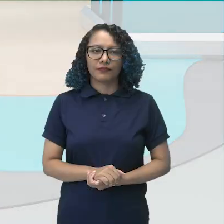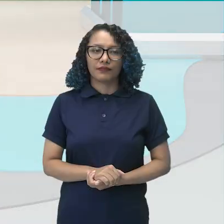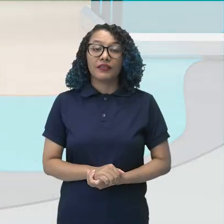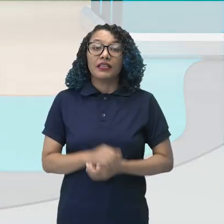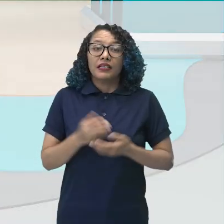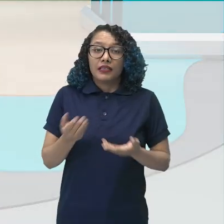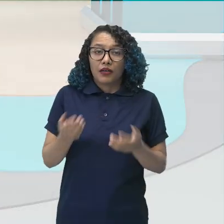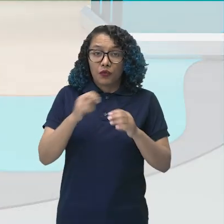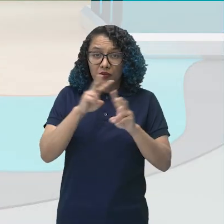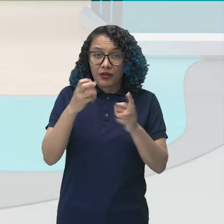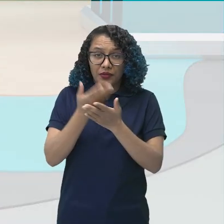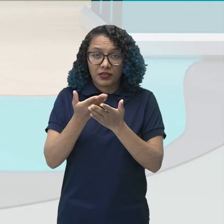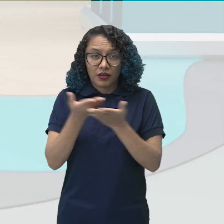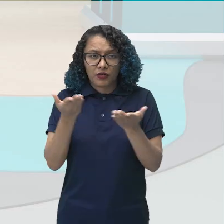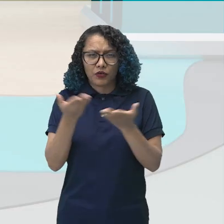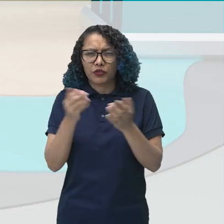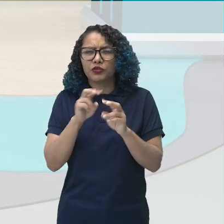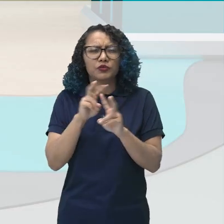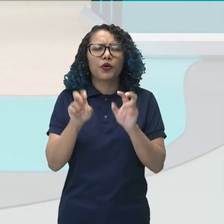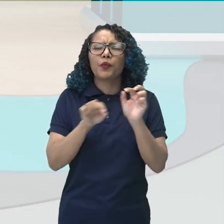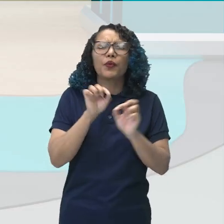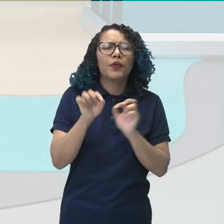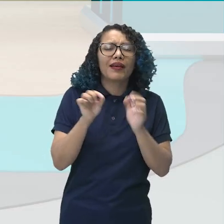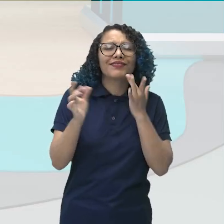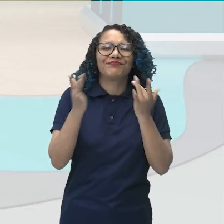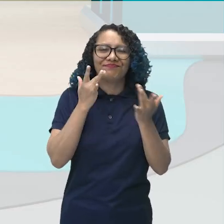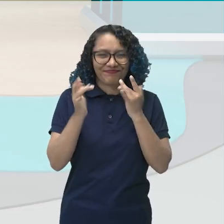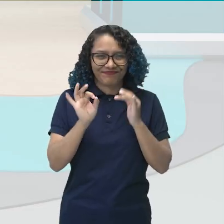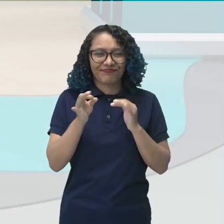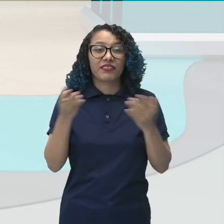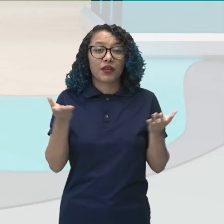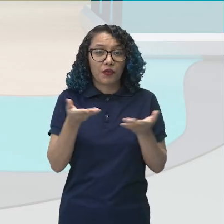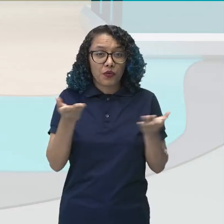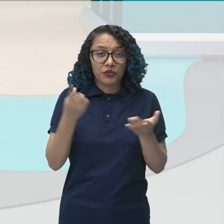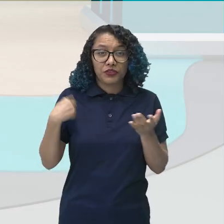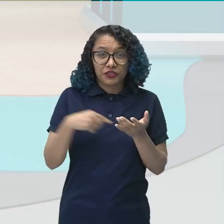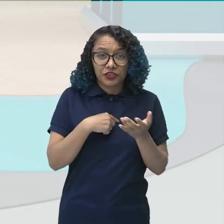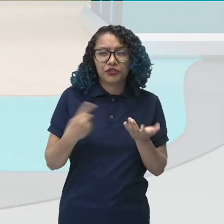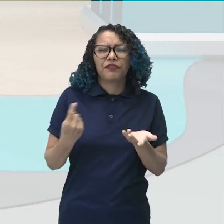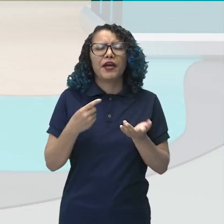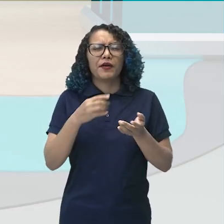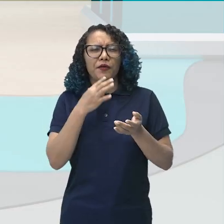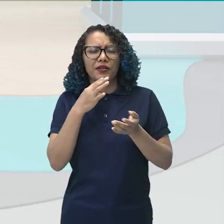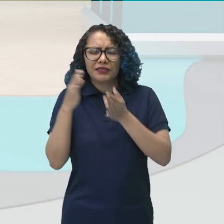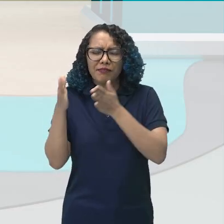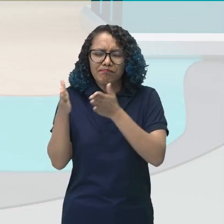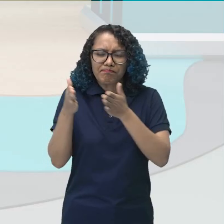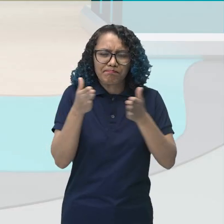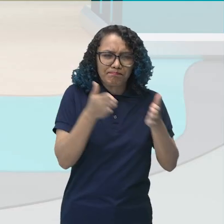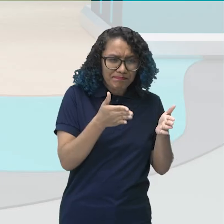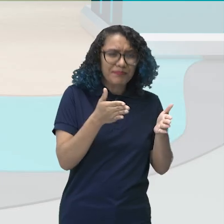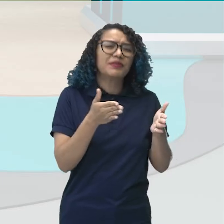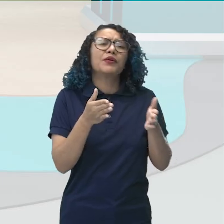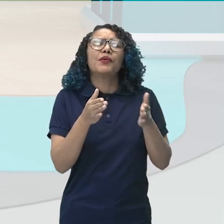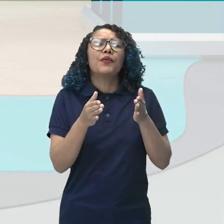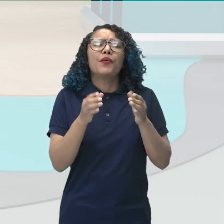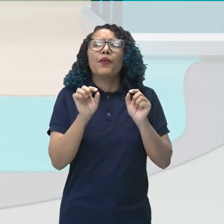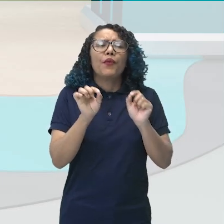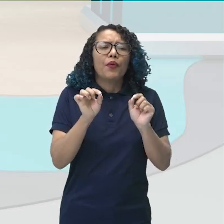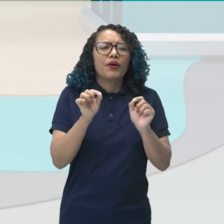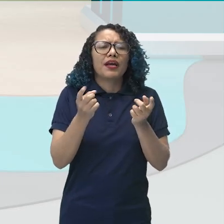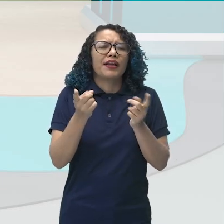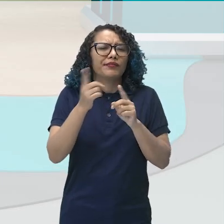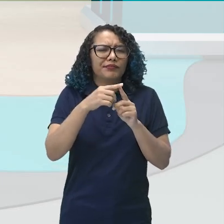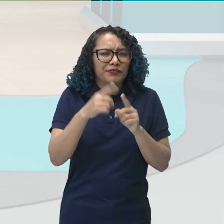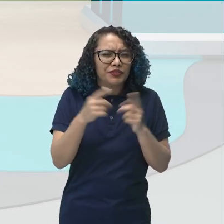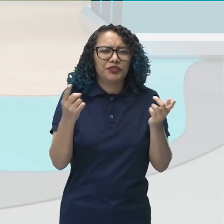O tema da aula de hoje é sobre teatro. Então, hoje vamos fazer uma viagem no tempo e conhecer formas,